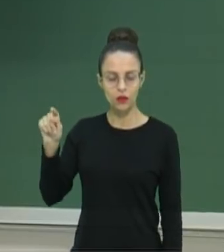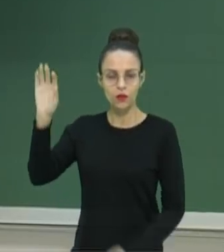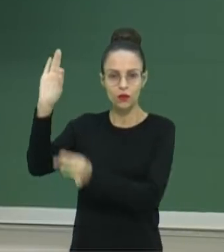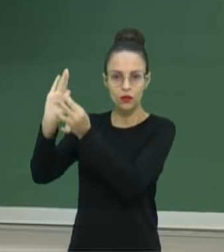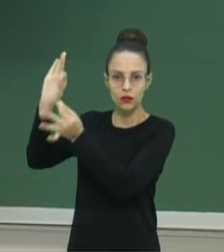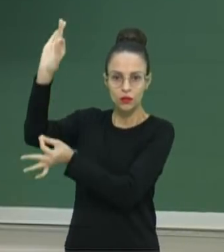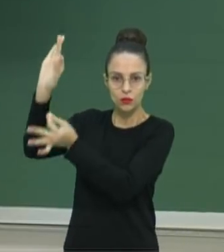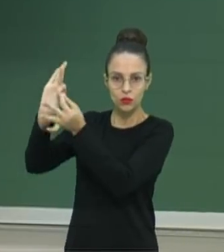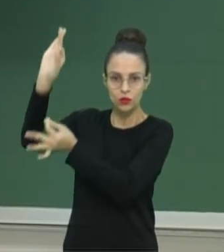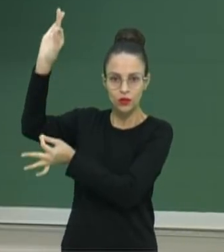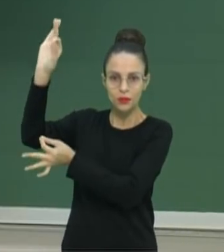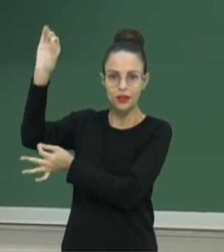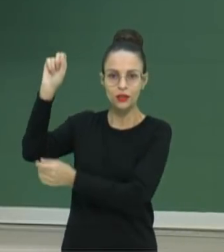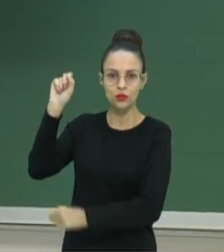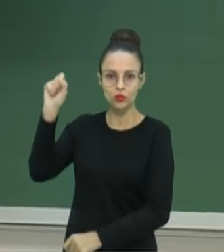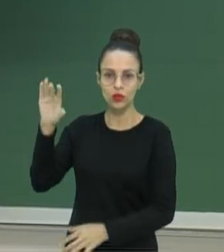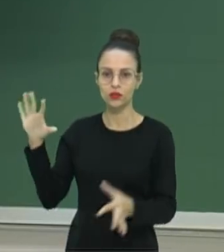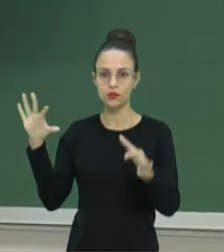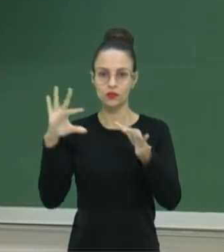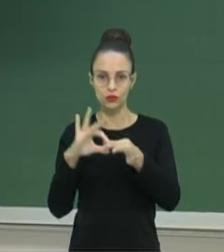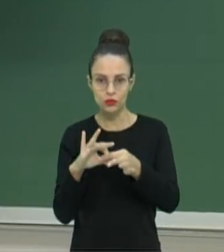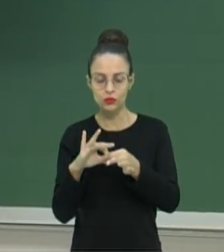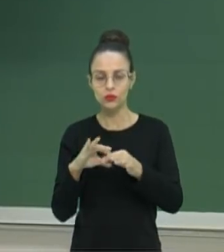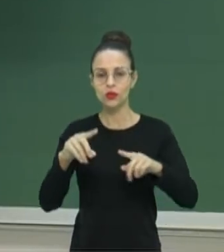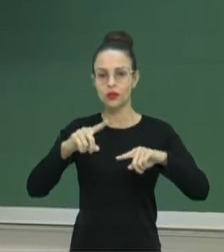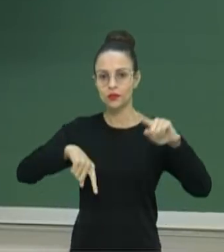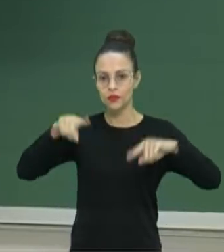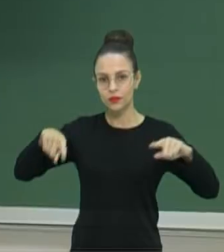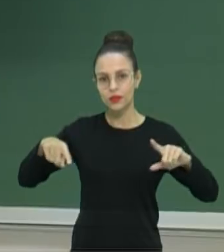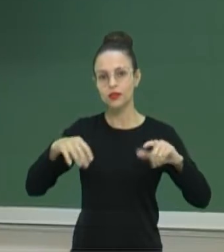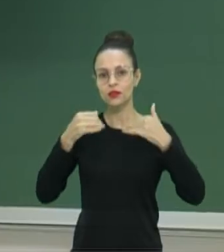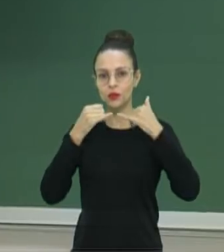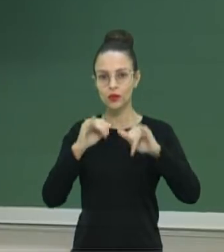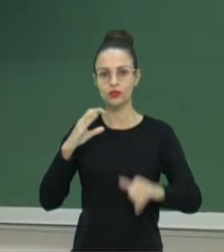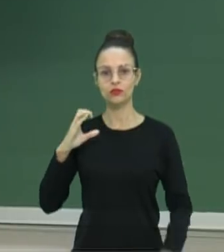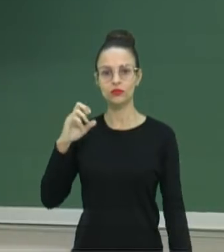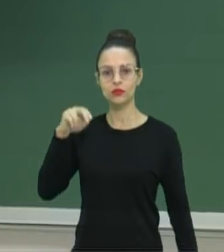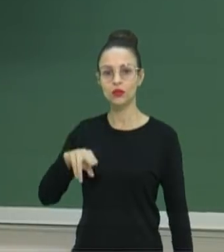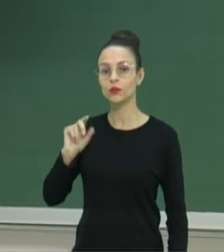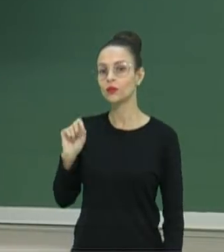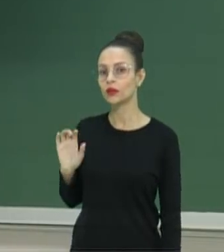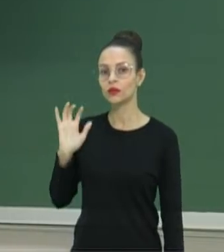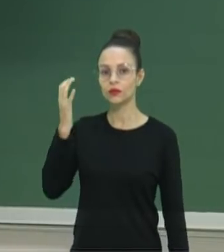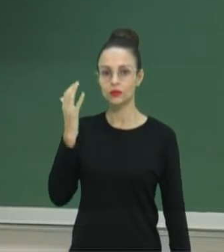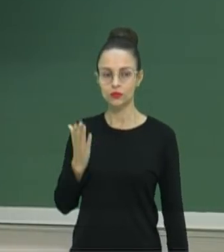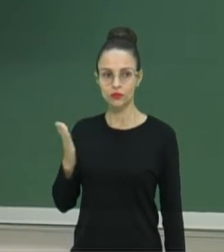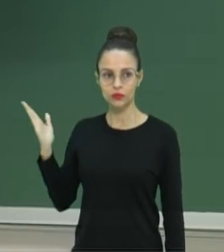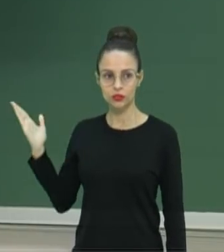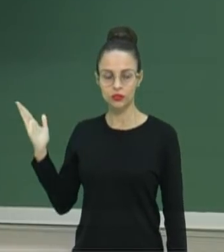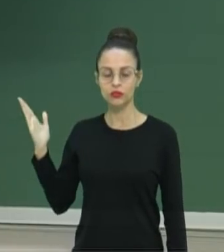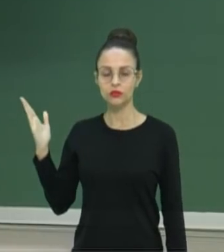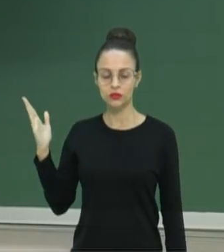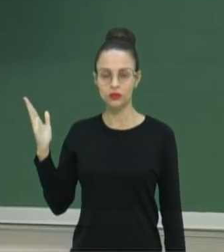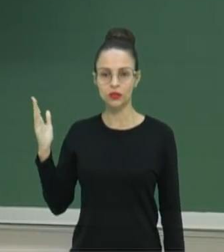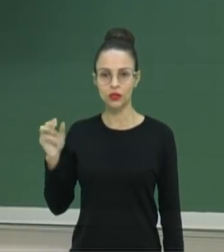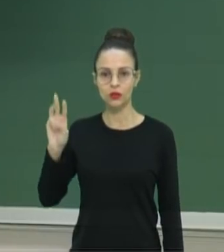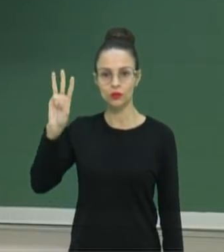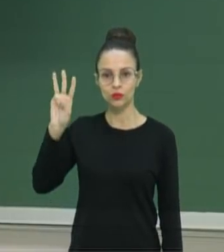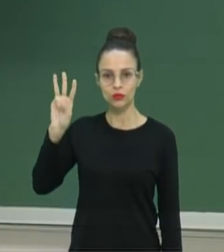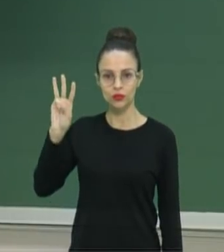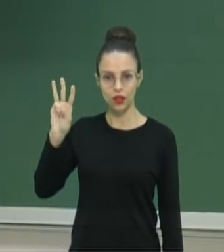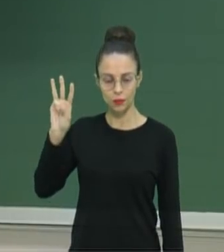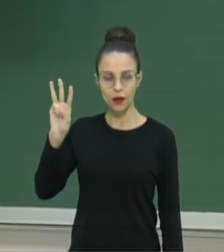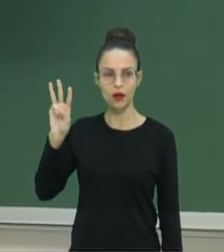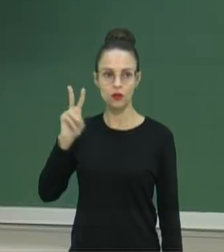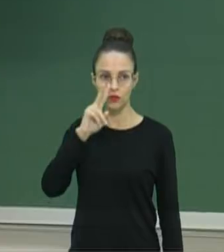deslocamento AB, da trajetória, em função da variação da energia cinética, ou seja, o que acontece? O trabalho da